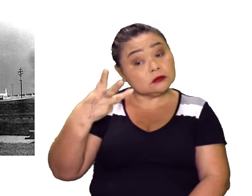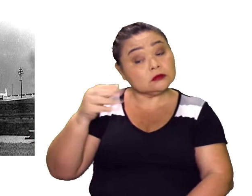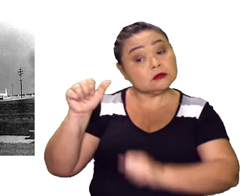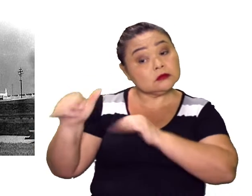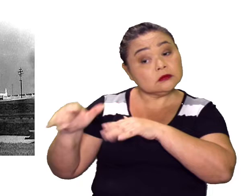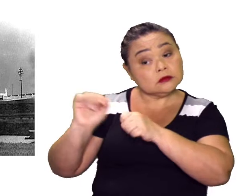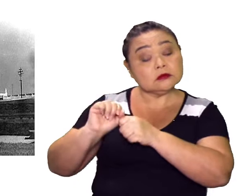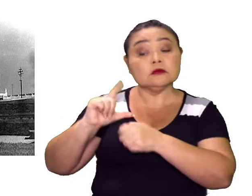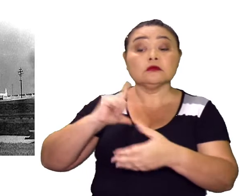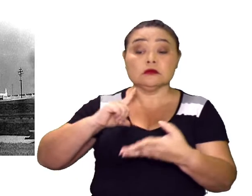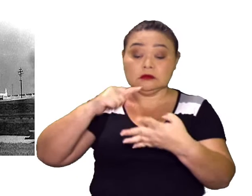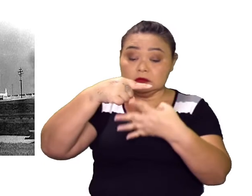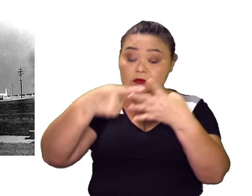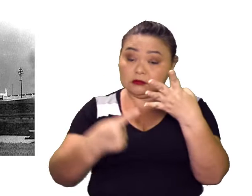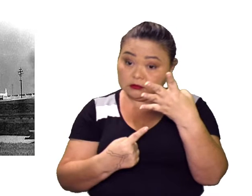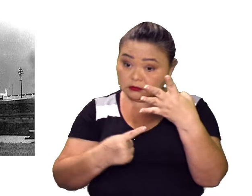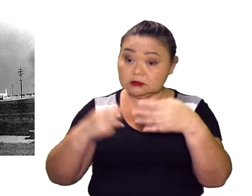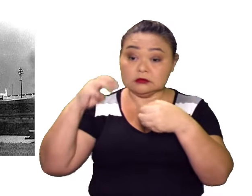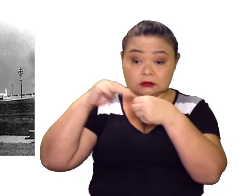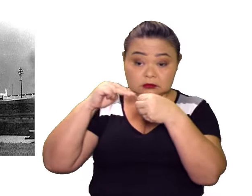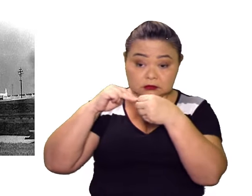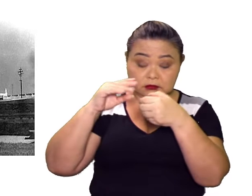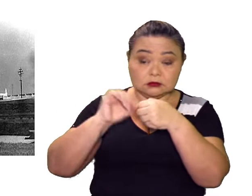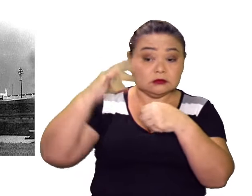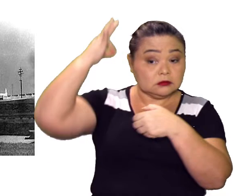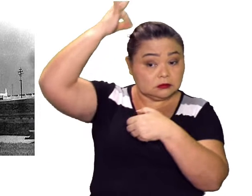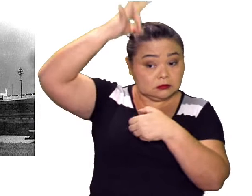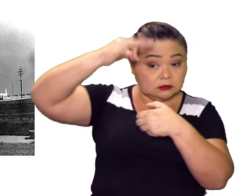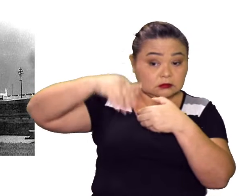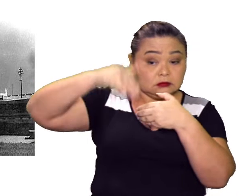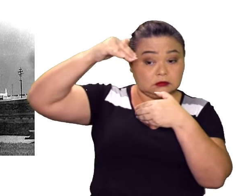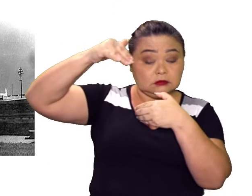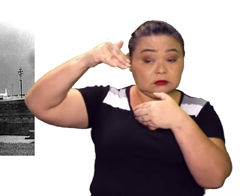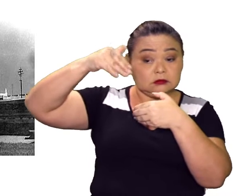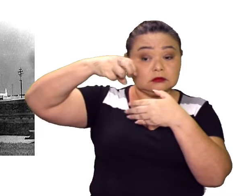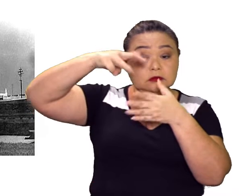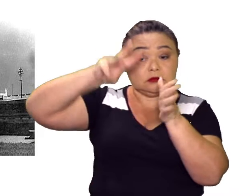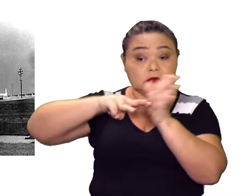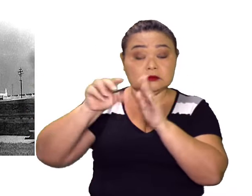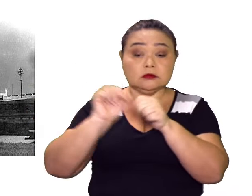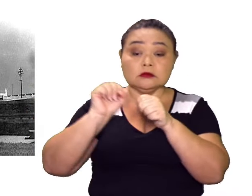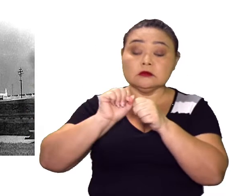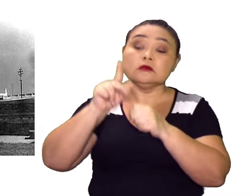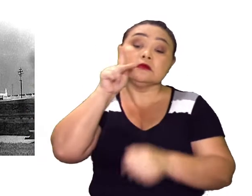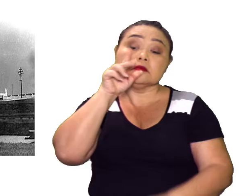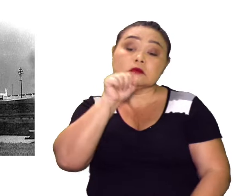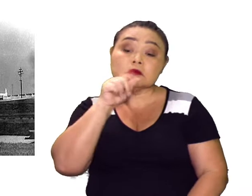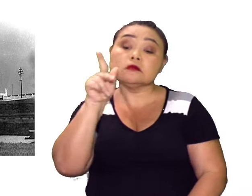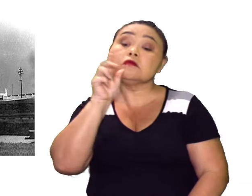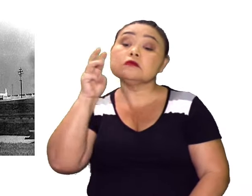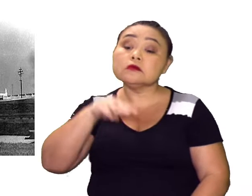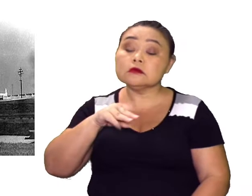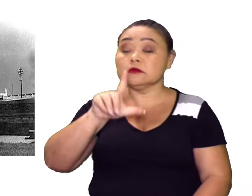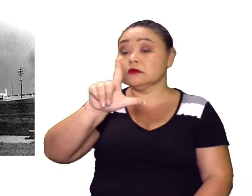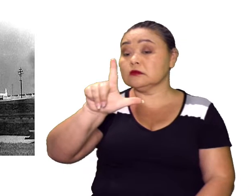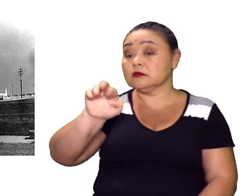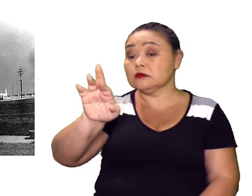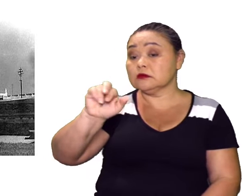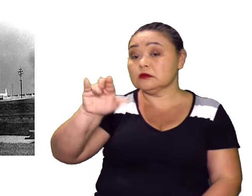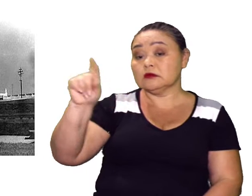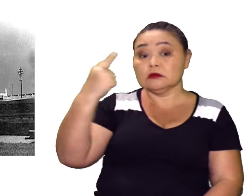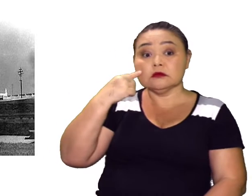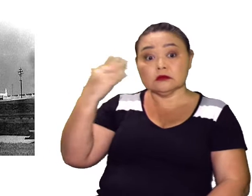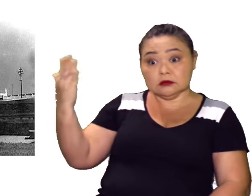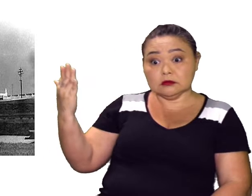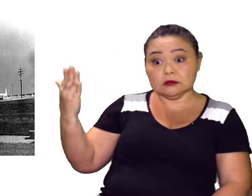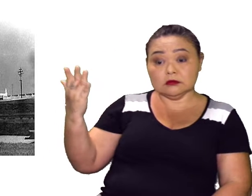tínhamos 4 municípios, Lábrea, Santo Antônio do Alto Madeira, Porto Velho e Guajará-Mirim. Aí vocês observam o